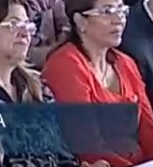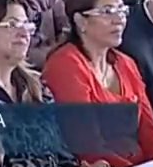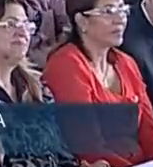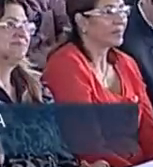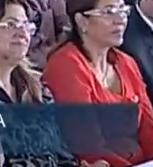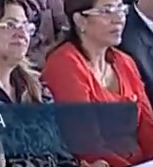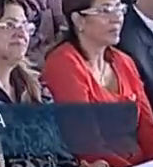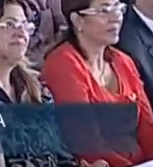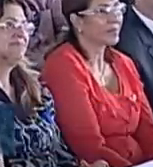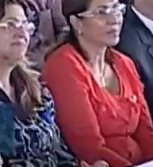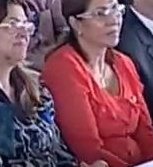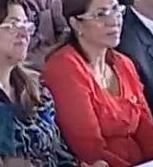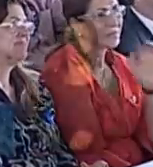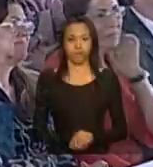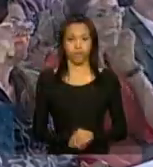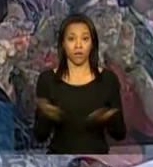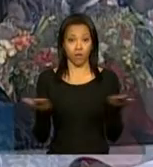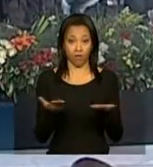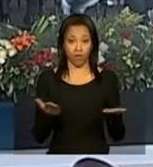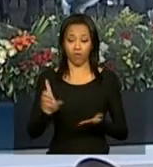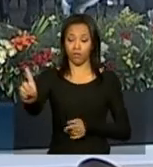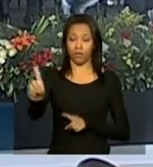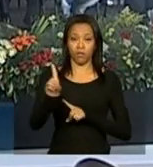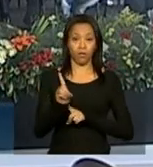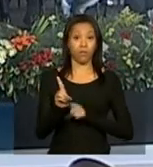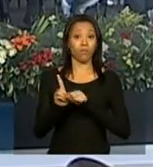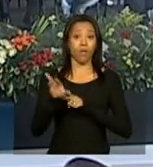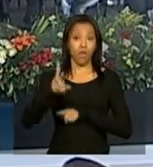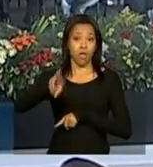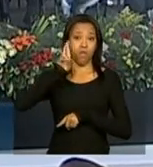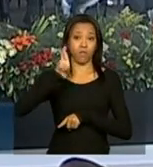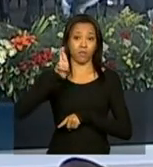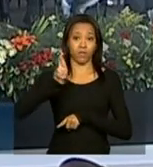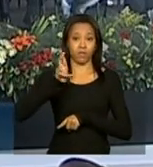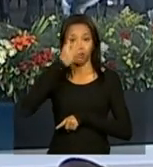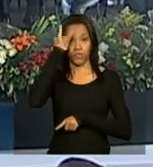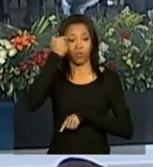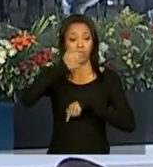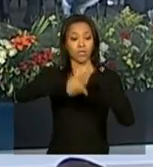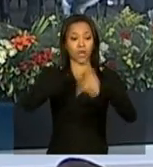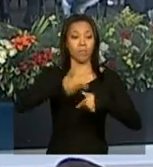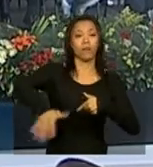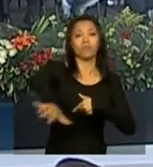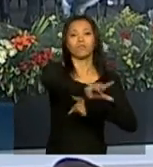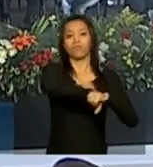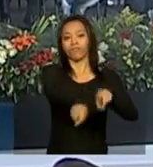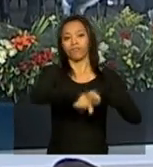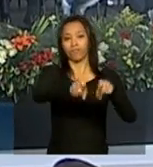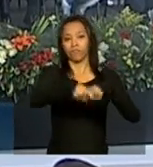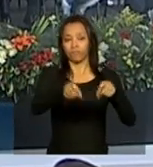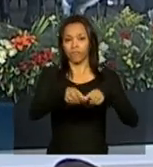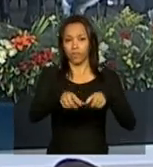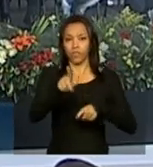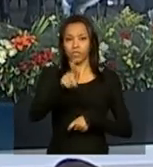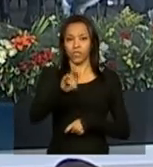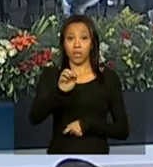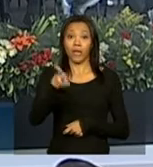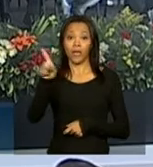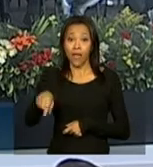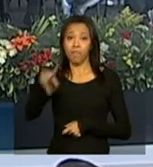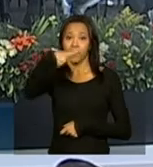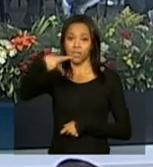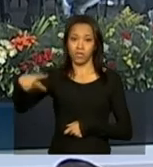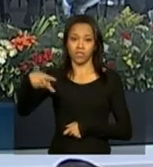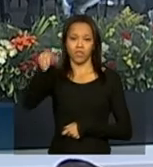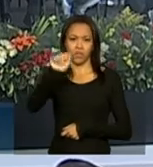Neste momento, ouviremos as palavras do representante dos produtores rurais, Gilson Pimesso, presidente da